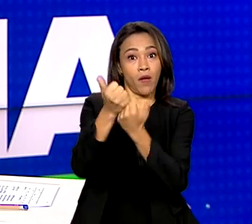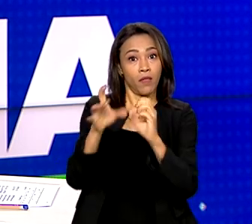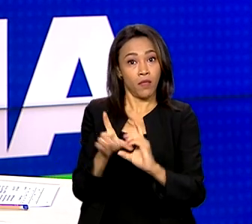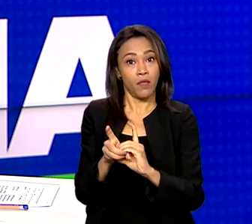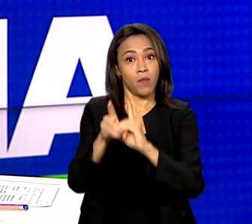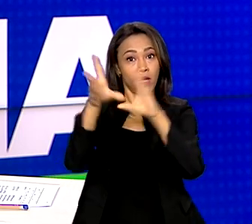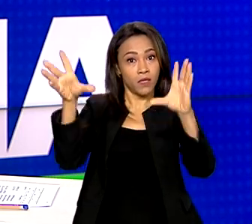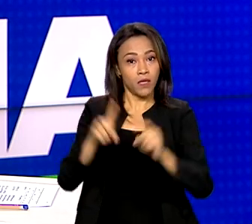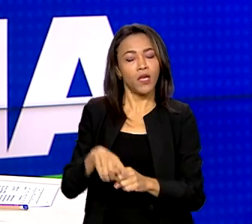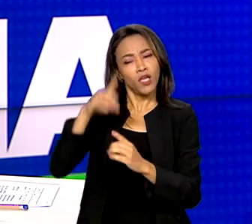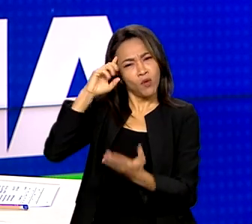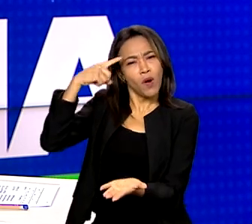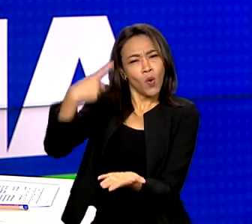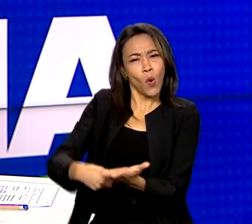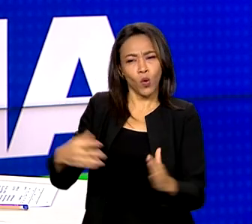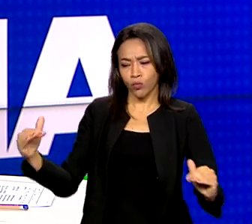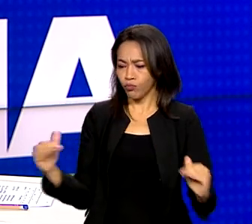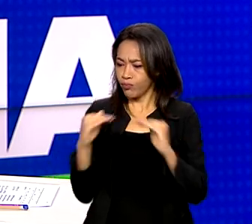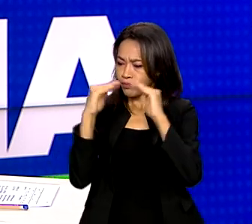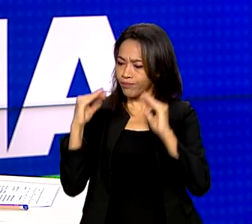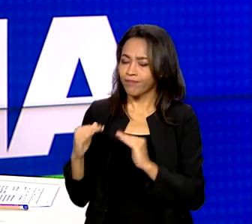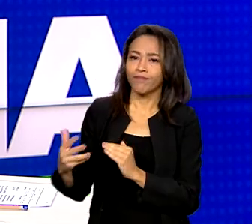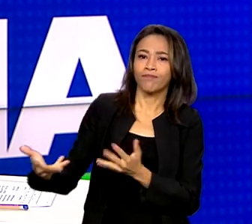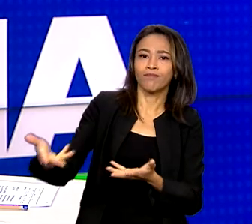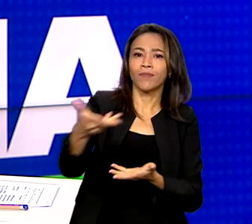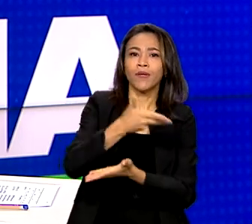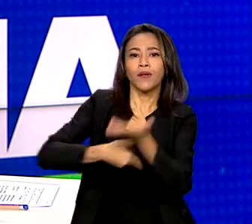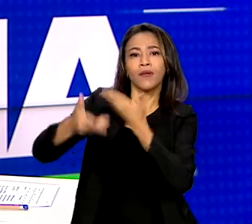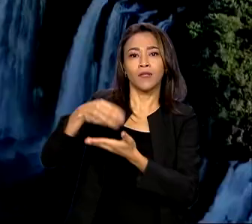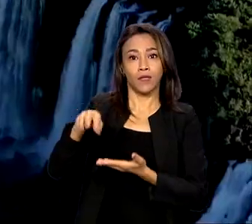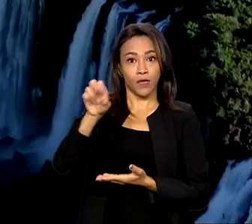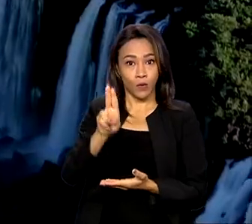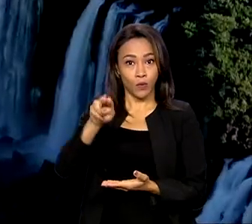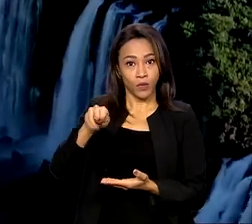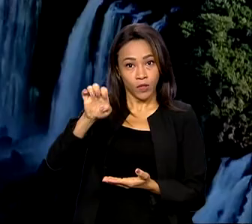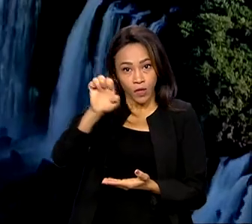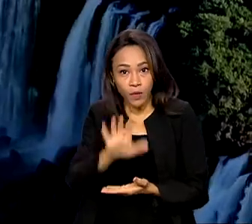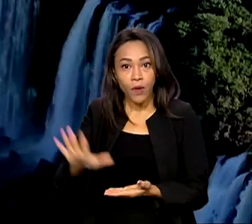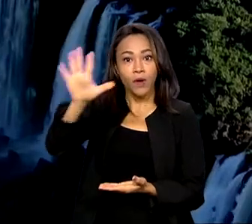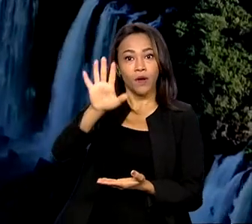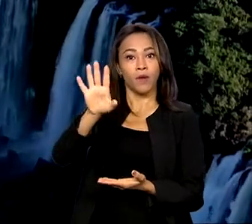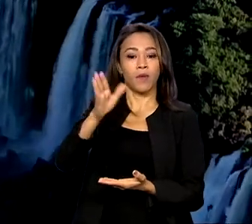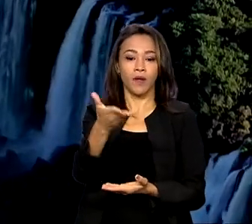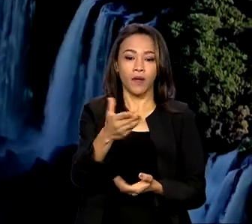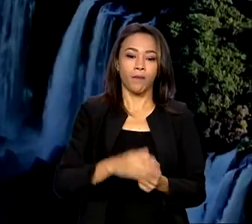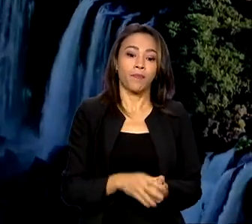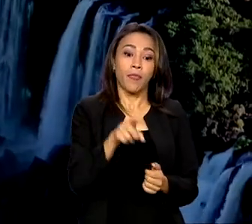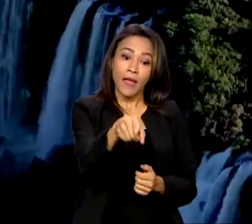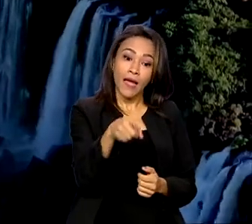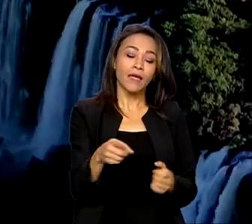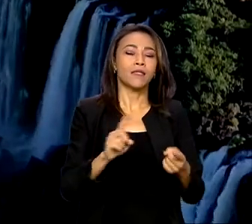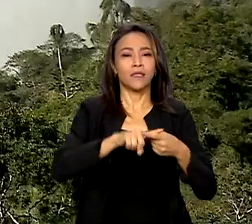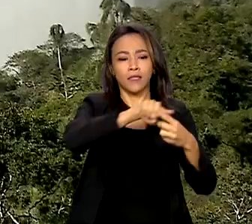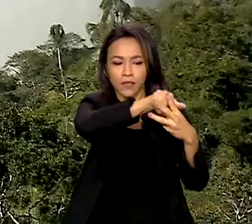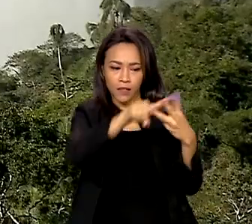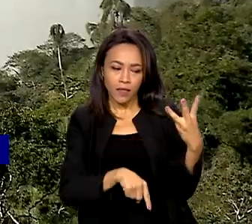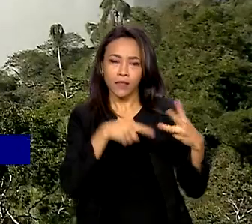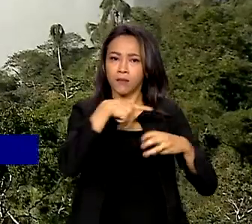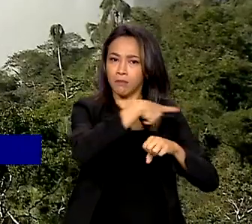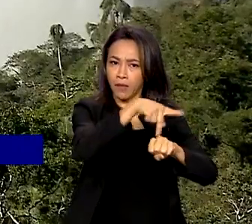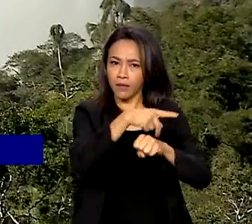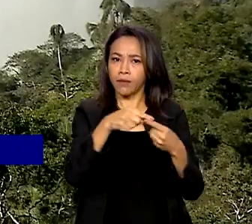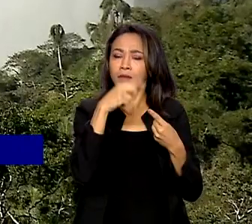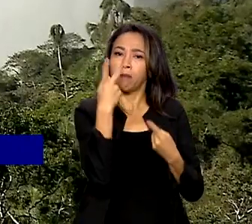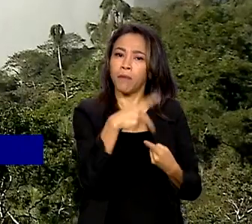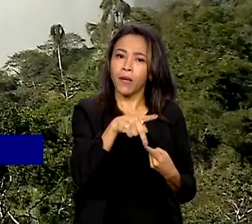um acordo equilibrado e justo com a União Europeia. A tríplice fronteira entre Brasil, Paraguai e Argentina